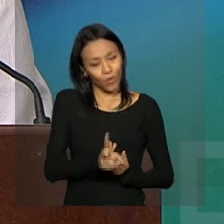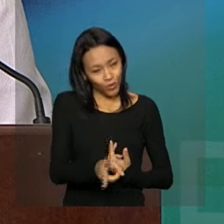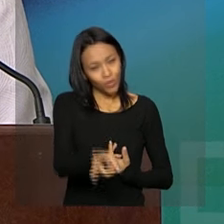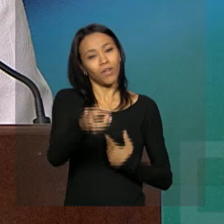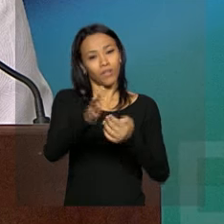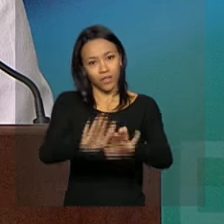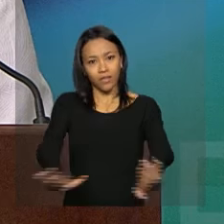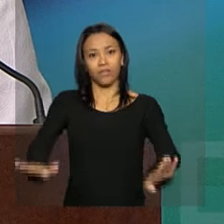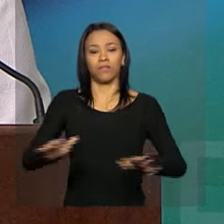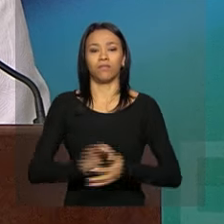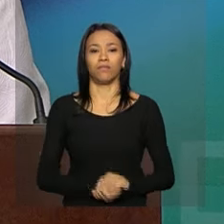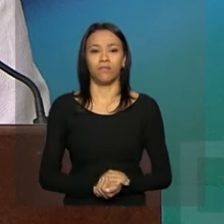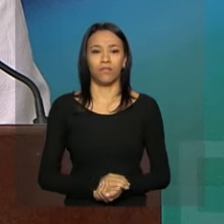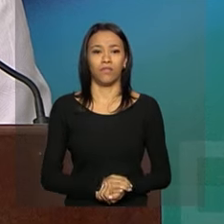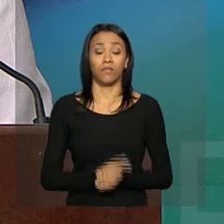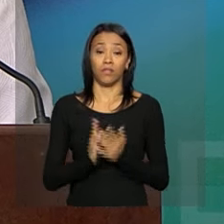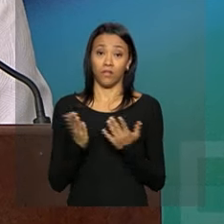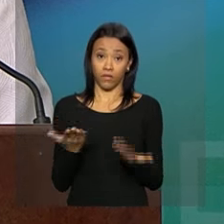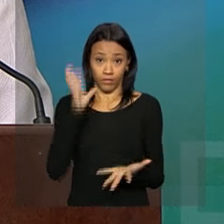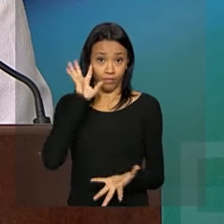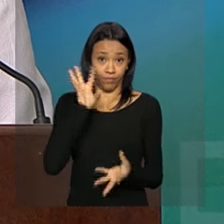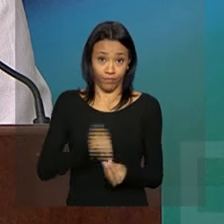sendo assim.